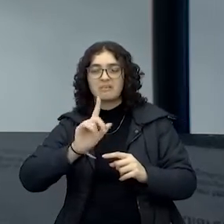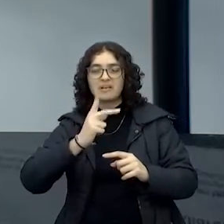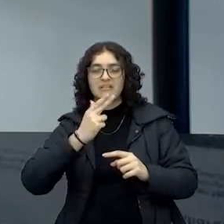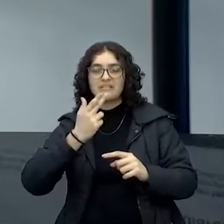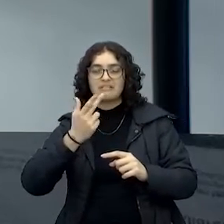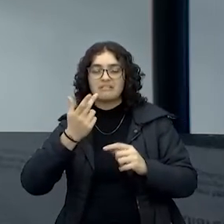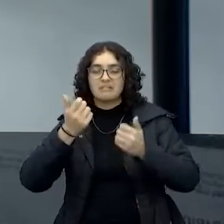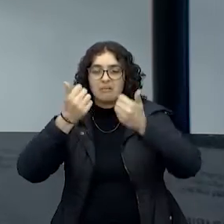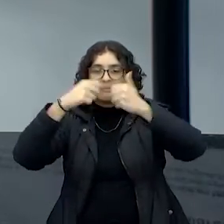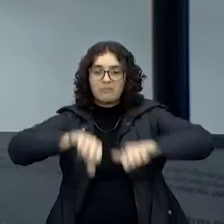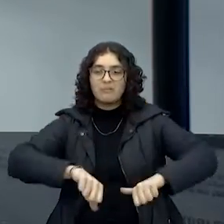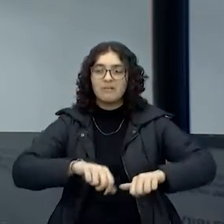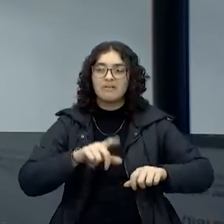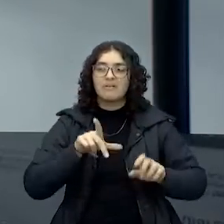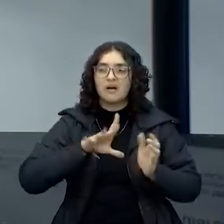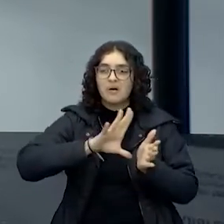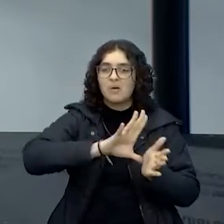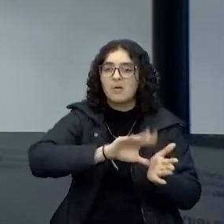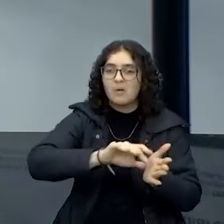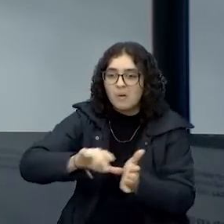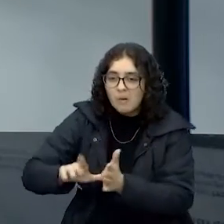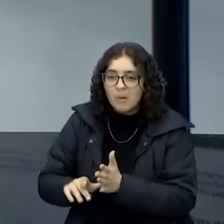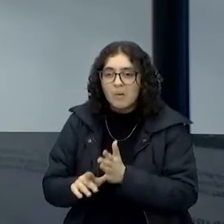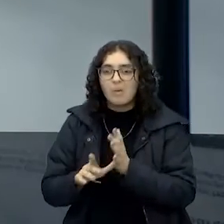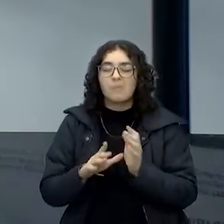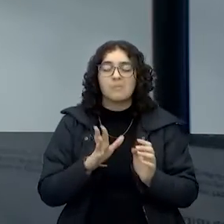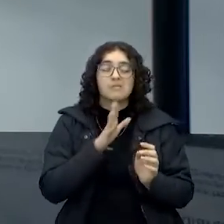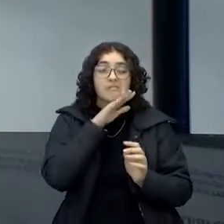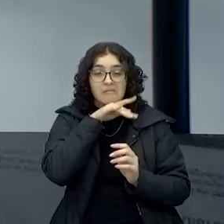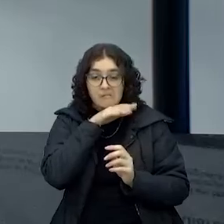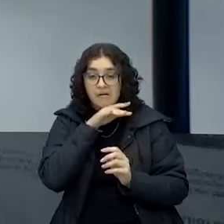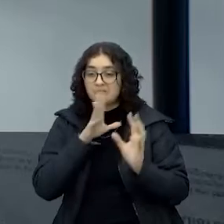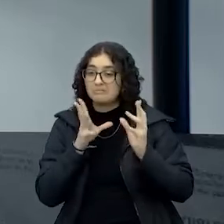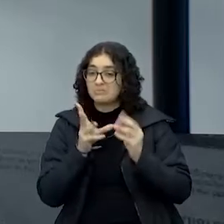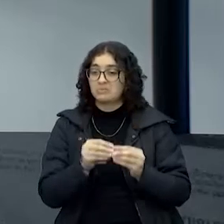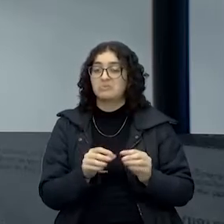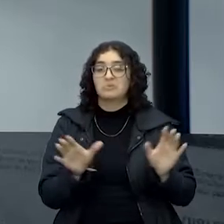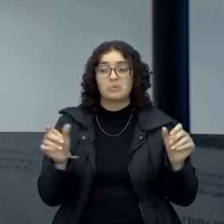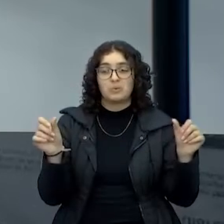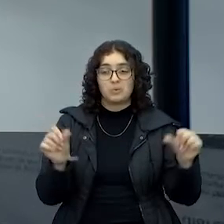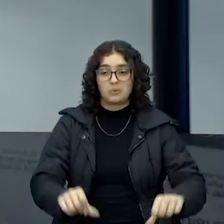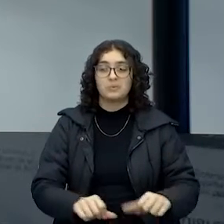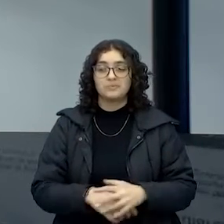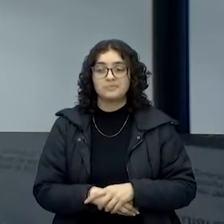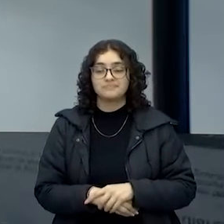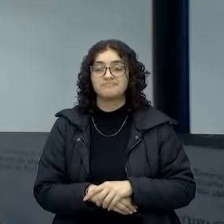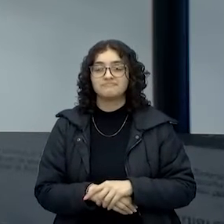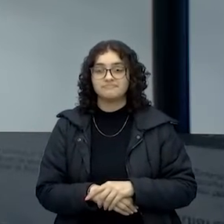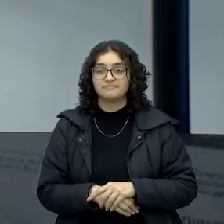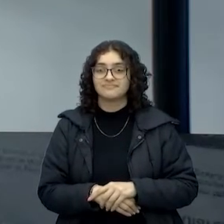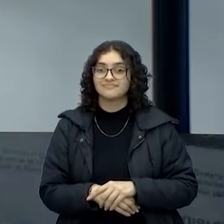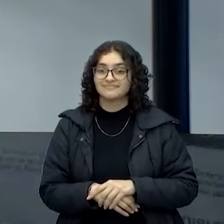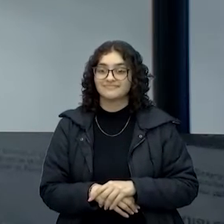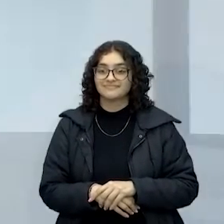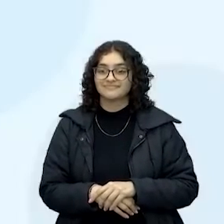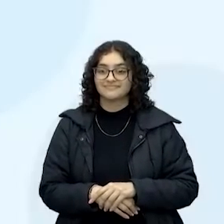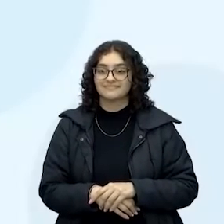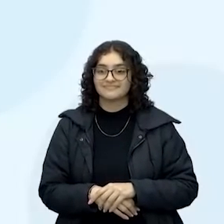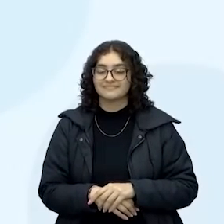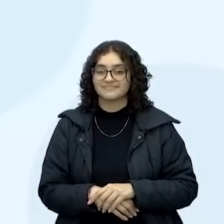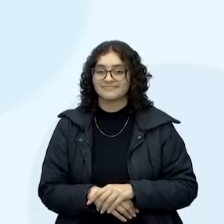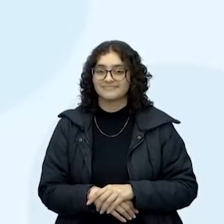trazendo tirania, corrupção e coisas ruins. Tudo bem? Vamos avançar mais um pouquinho na nossa tela. Vamos lá.